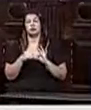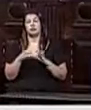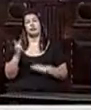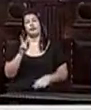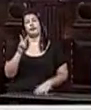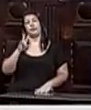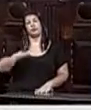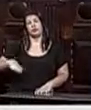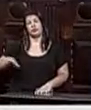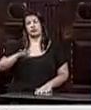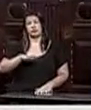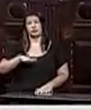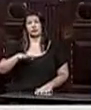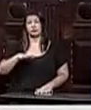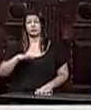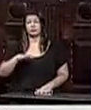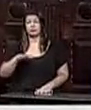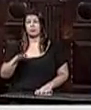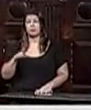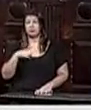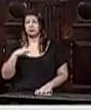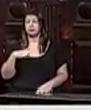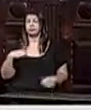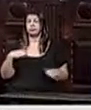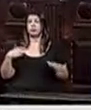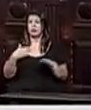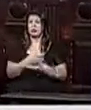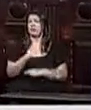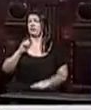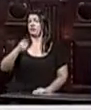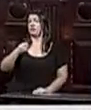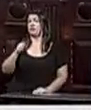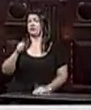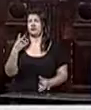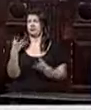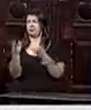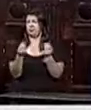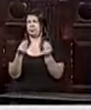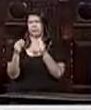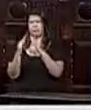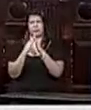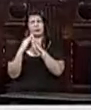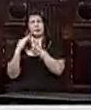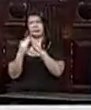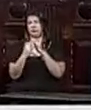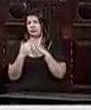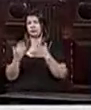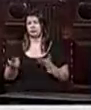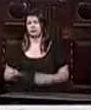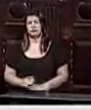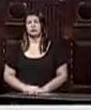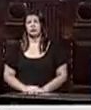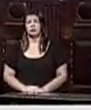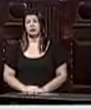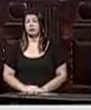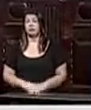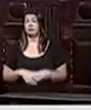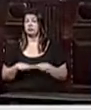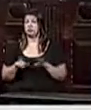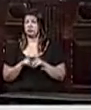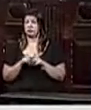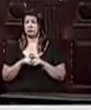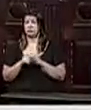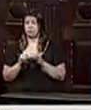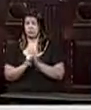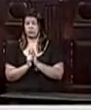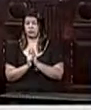vítimas, tiveram acesso às chaves de vários apartamentos. O jornal O